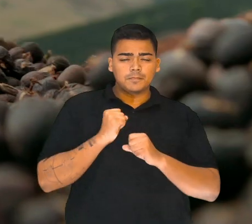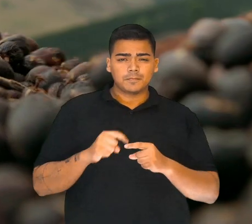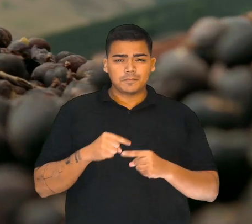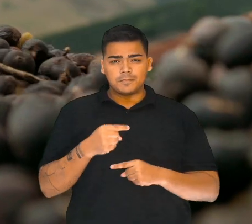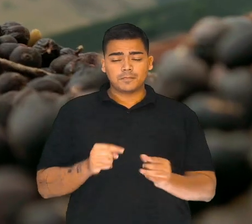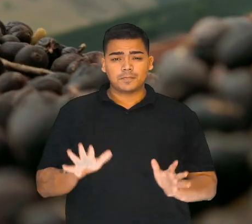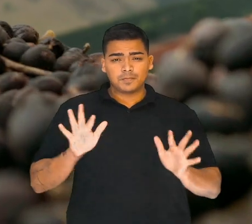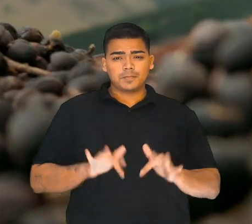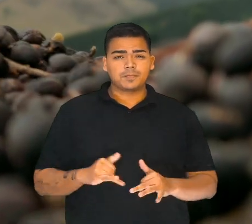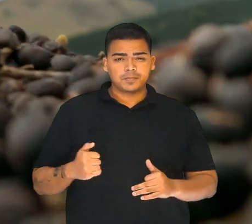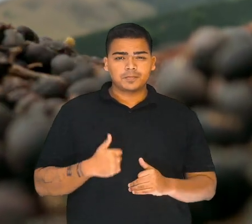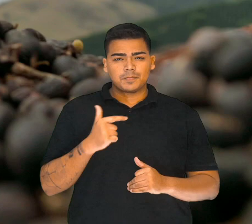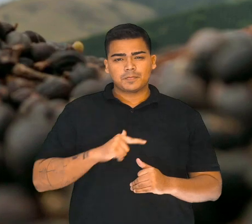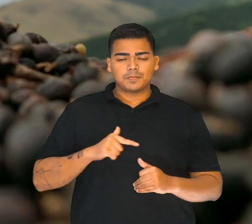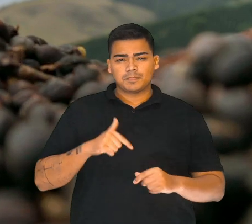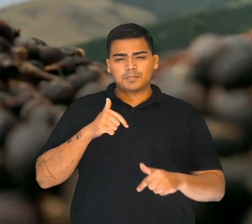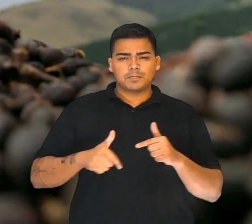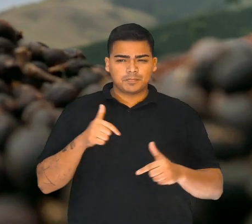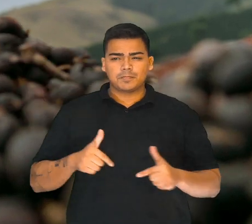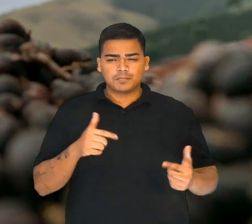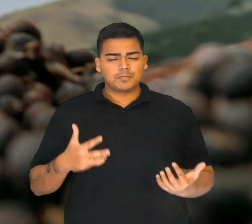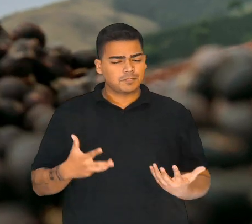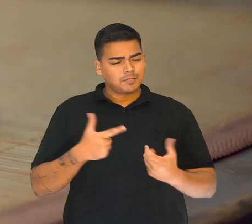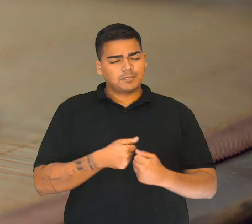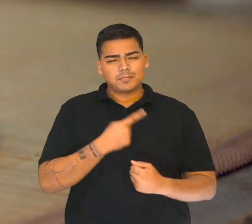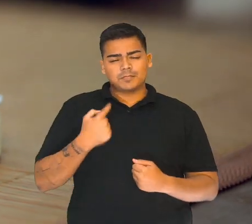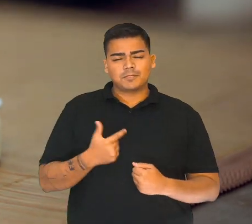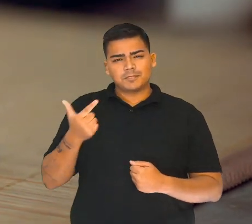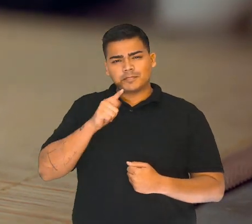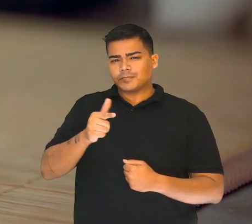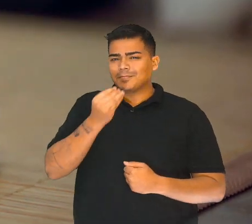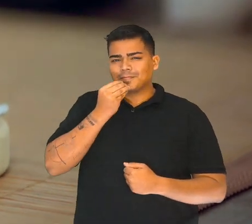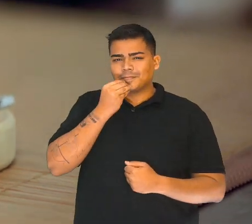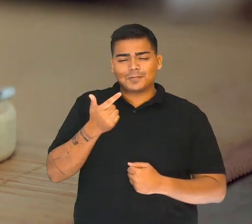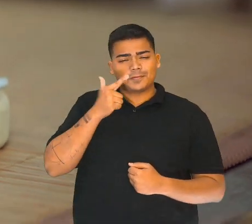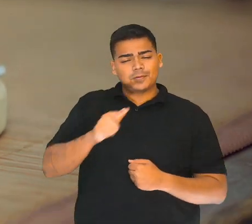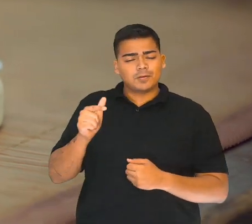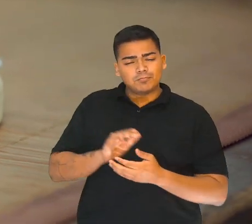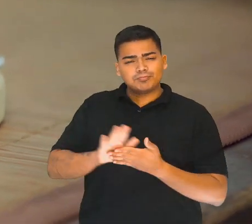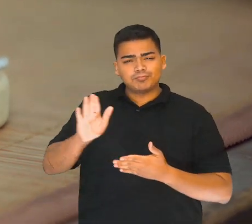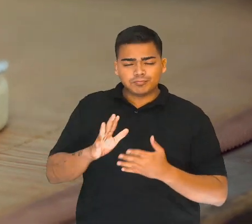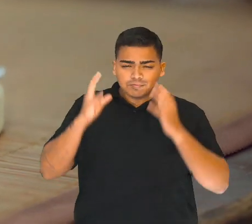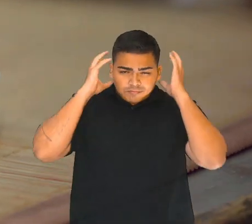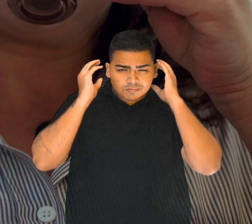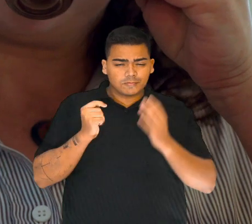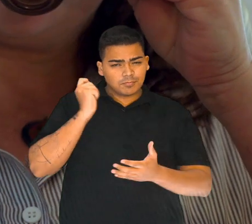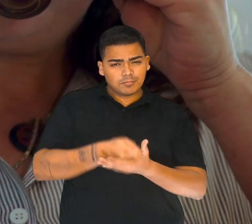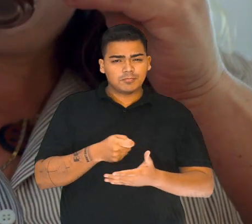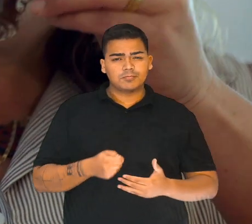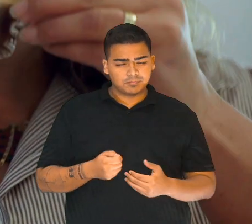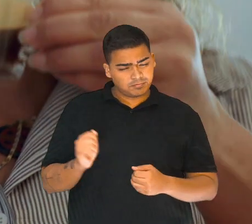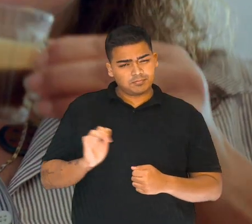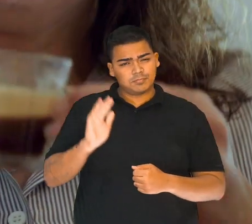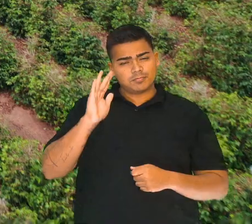outro. E depois chega no final, tem um café de excelente qualidade, como o da Osana, e a gente tem condição de mandar isso para a Holanda. E pagar muito